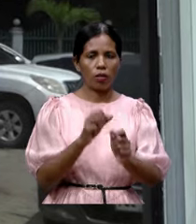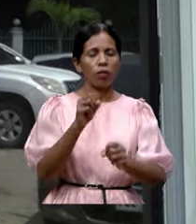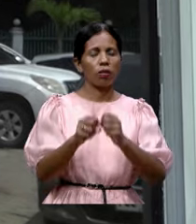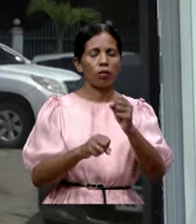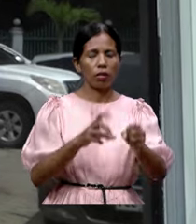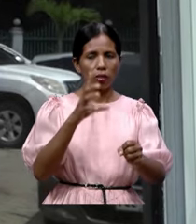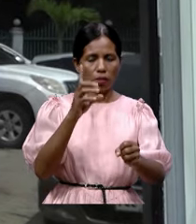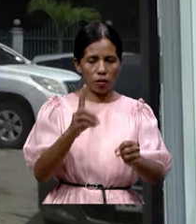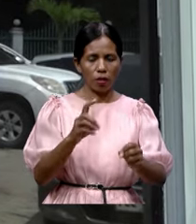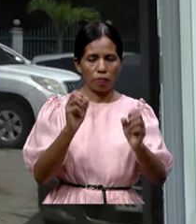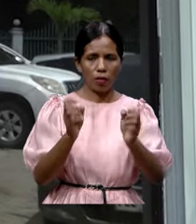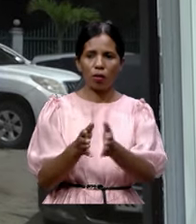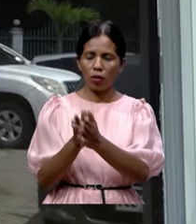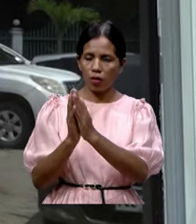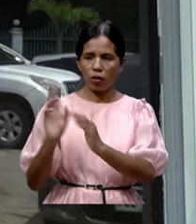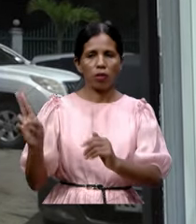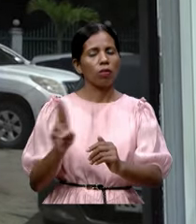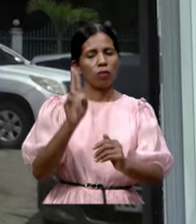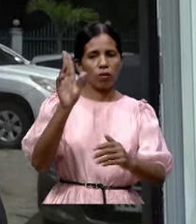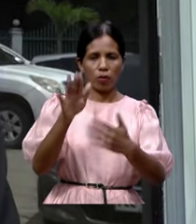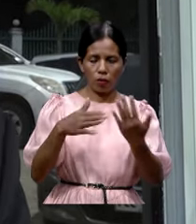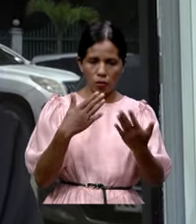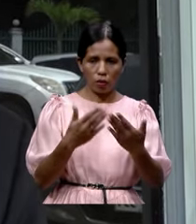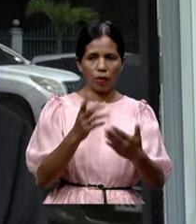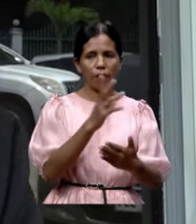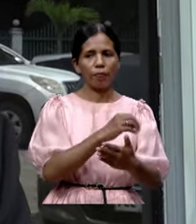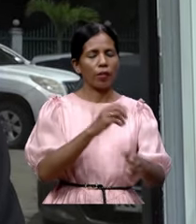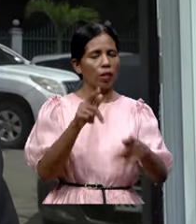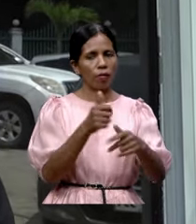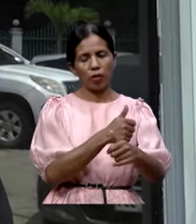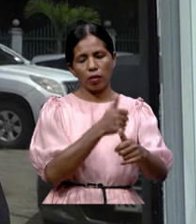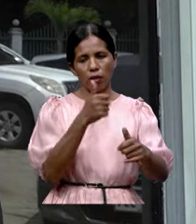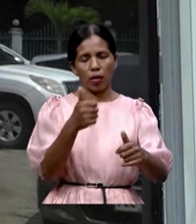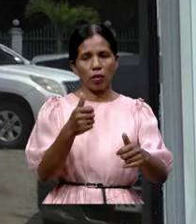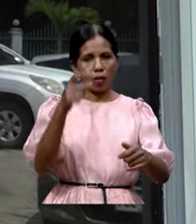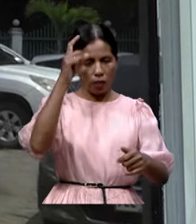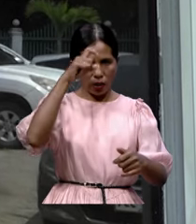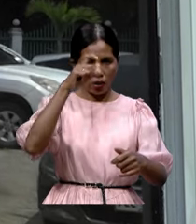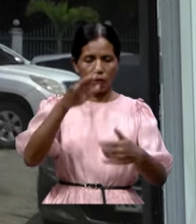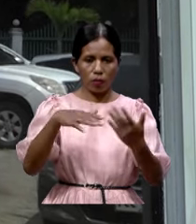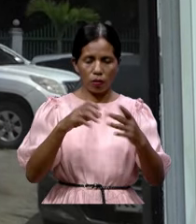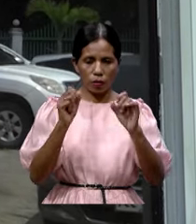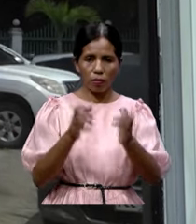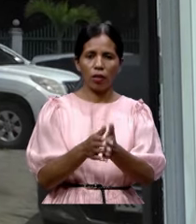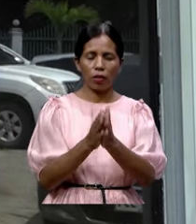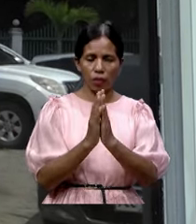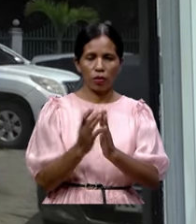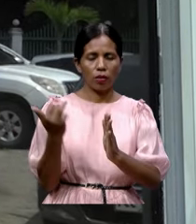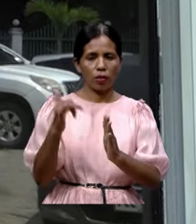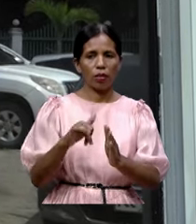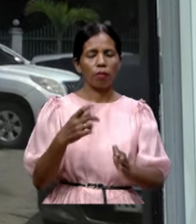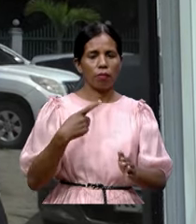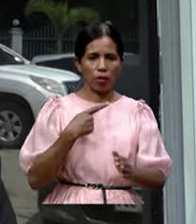civil, pela consulta à universidade, sira, ao museu, sira, intelectual, sira, sociedade civil, sira, e parlamento